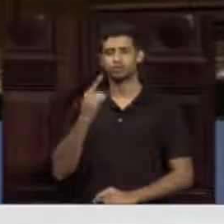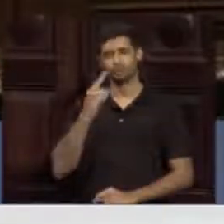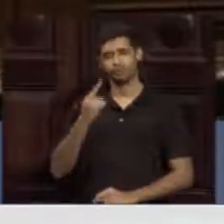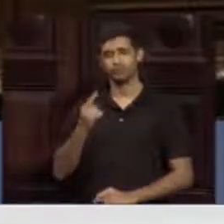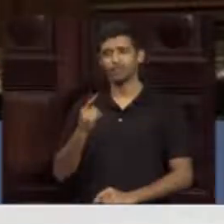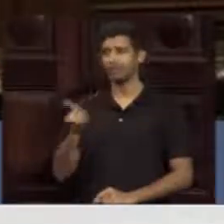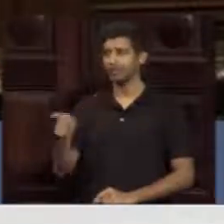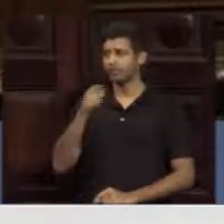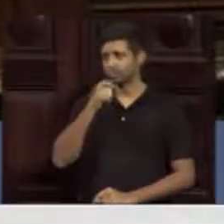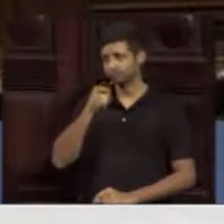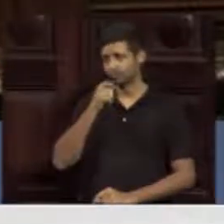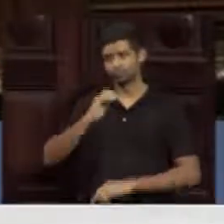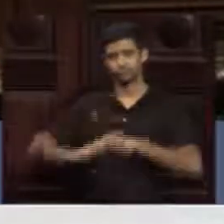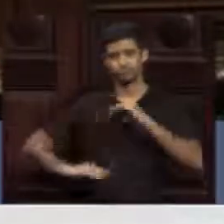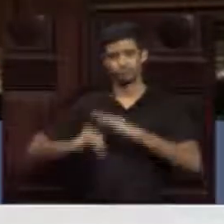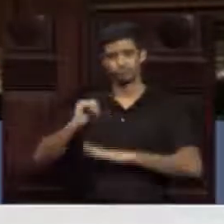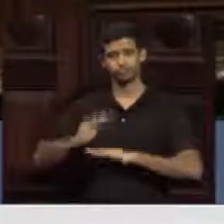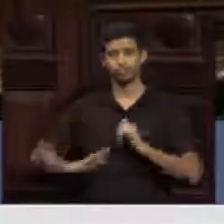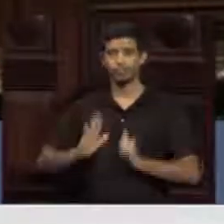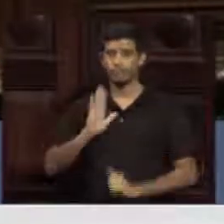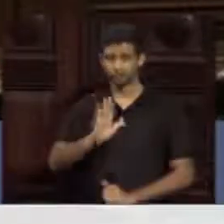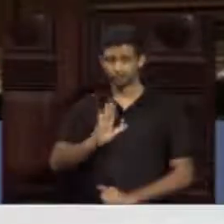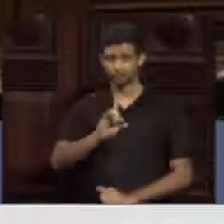categoria. E num dia